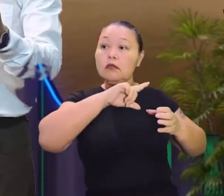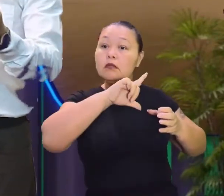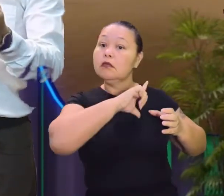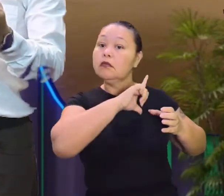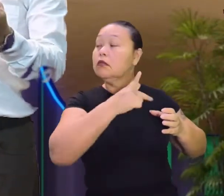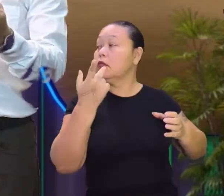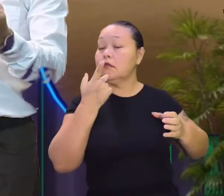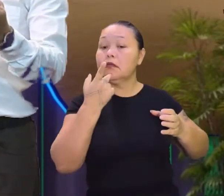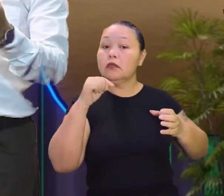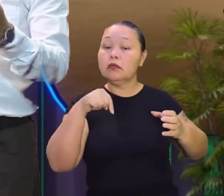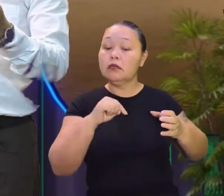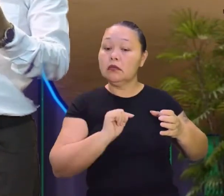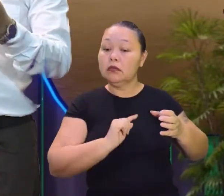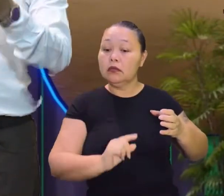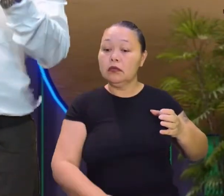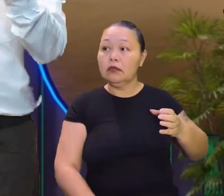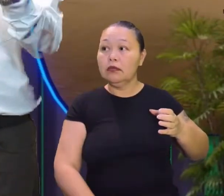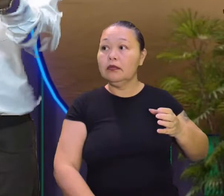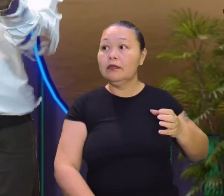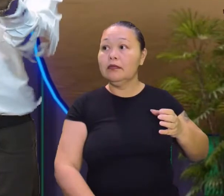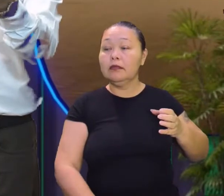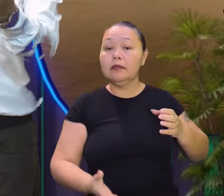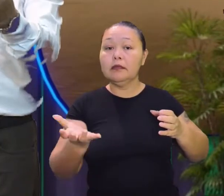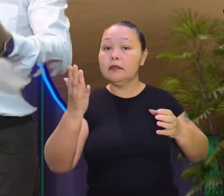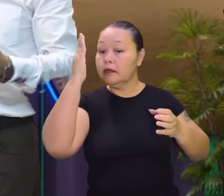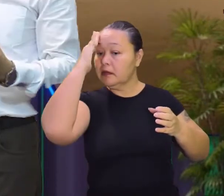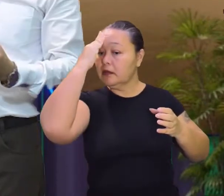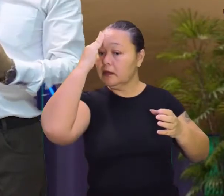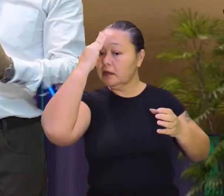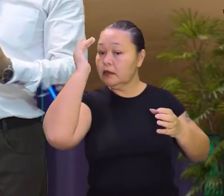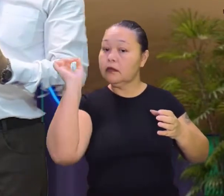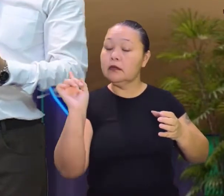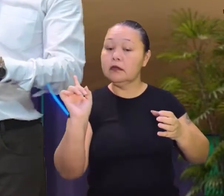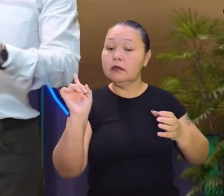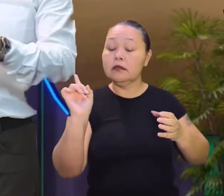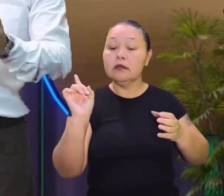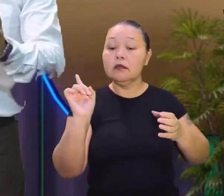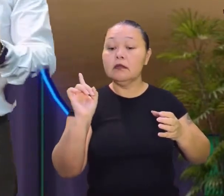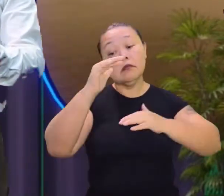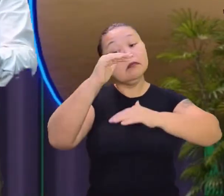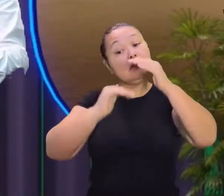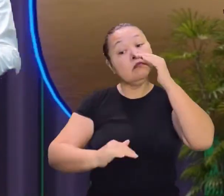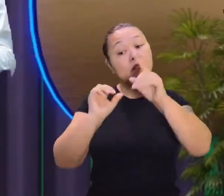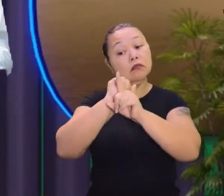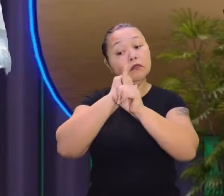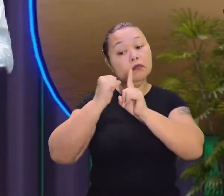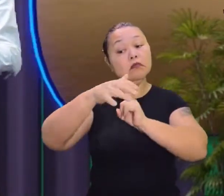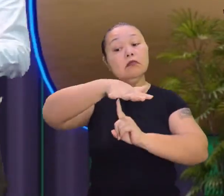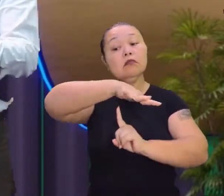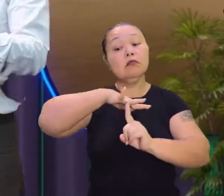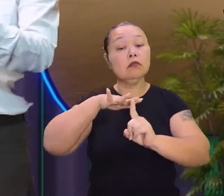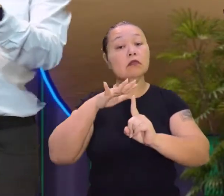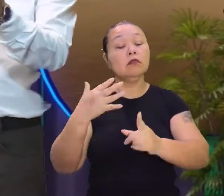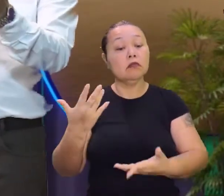fala em concentração de renda, a gente quer que você entenda em desigualdade social.